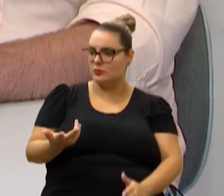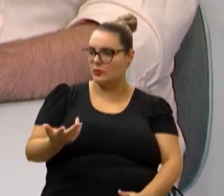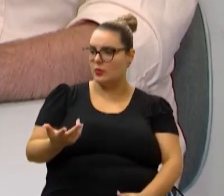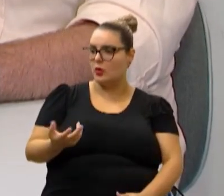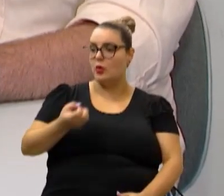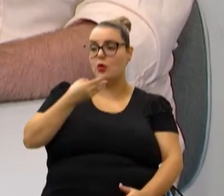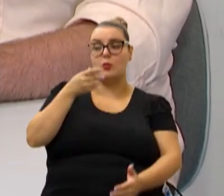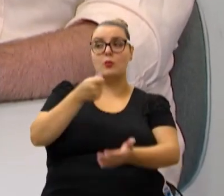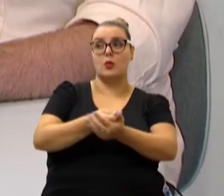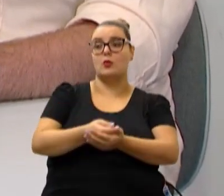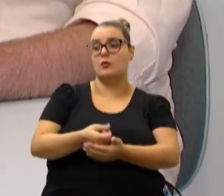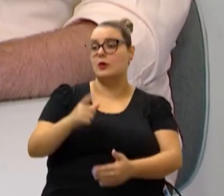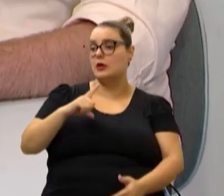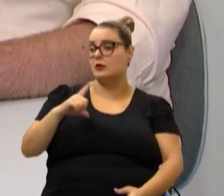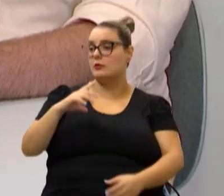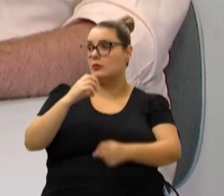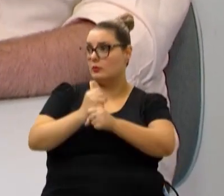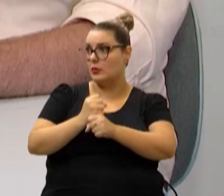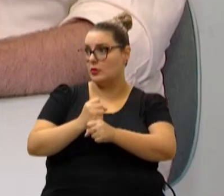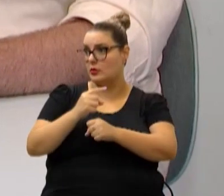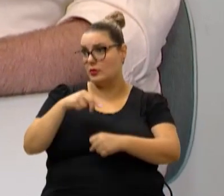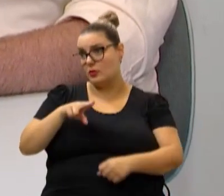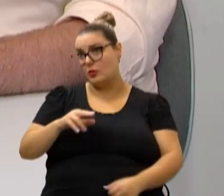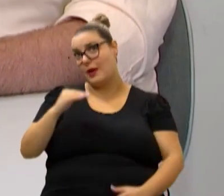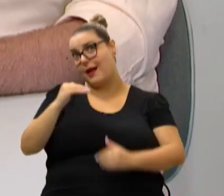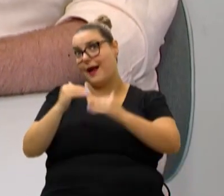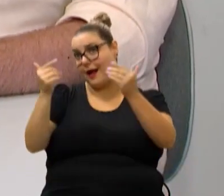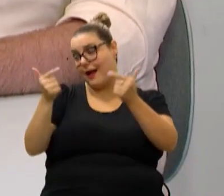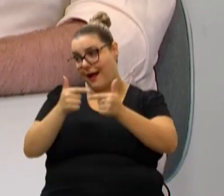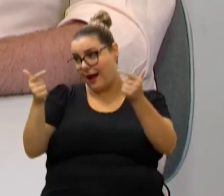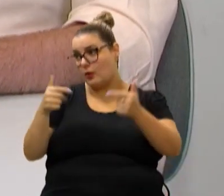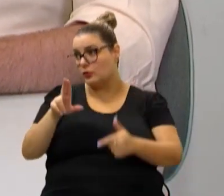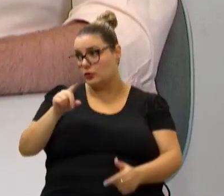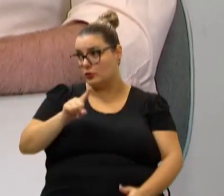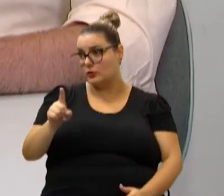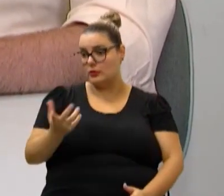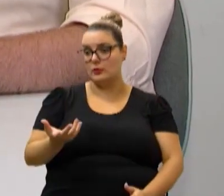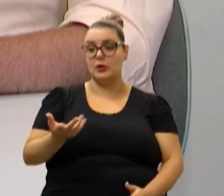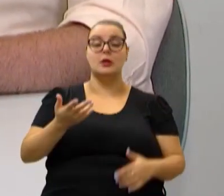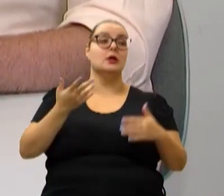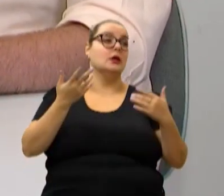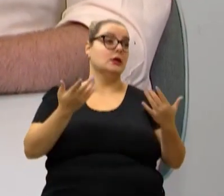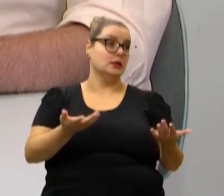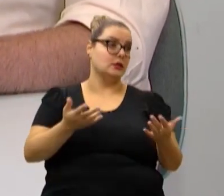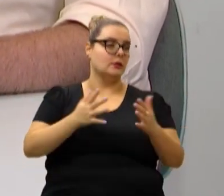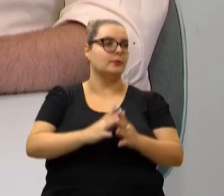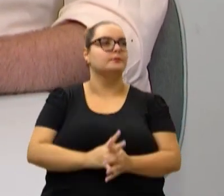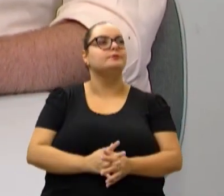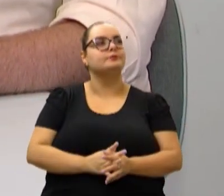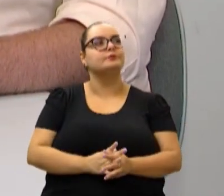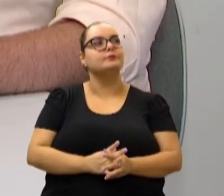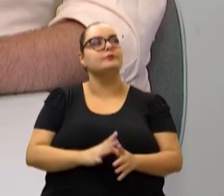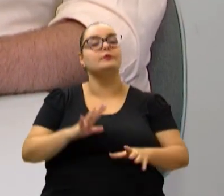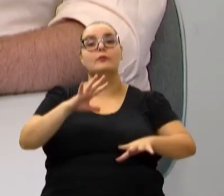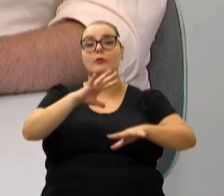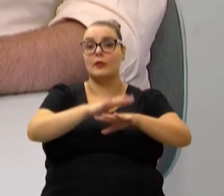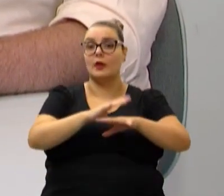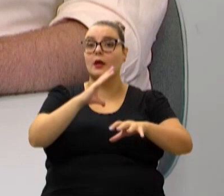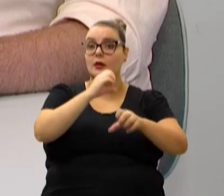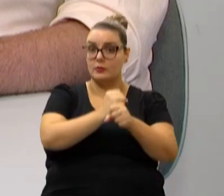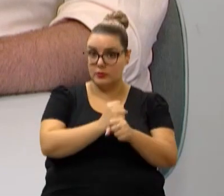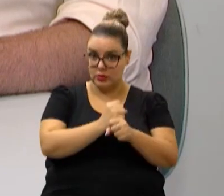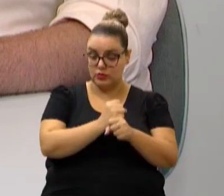quer dizer que ela vai ser um bom pagador ou não, vai ter uma pontuação alta ou não, né, professor? Então, A pontuação, ela